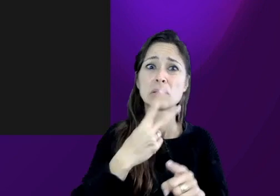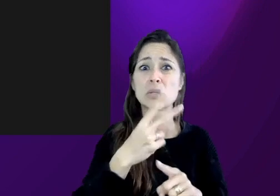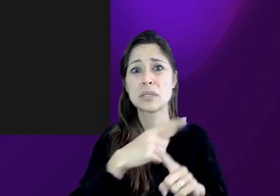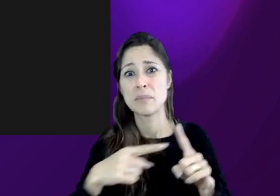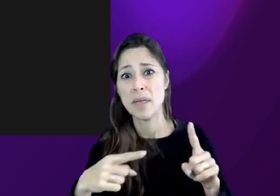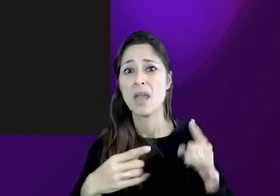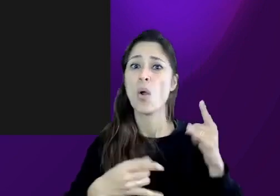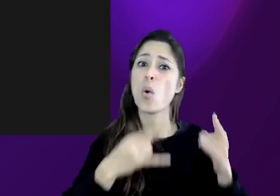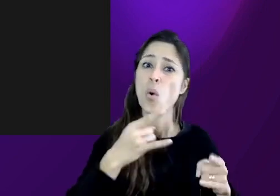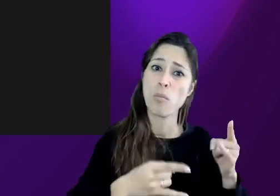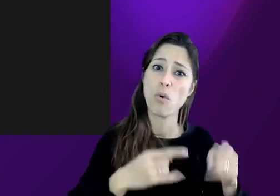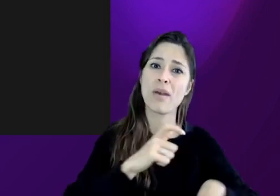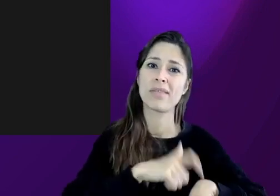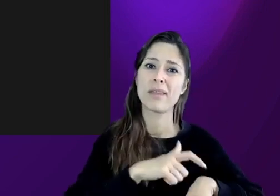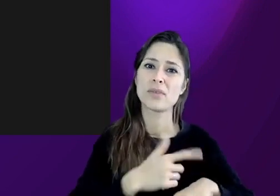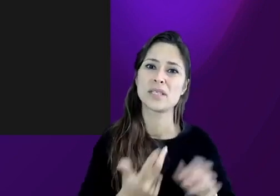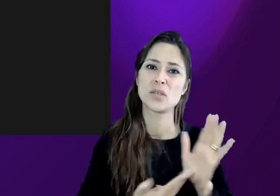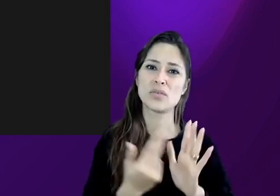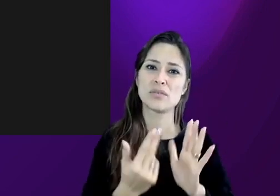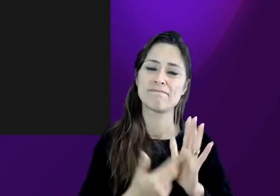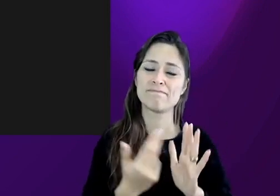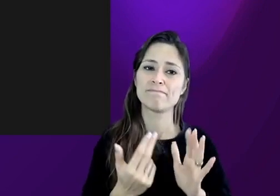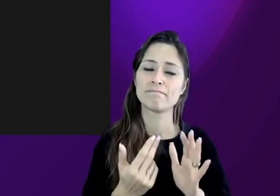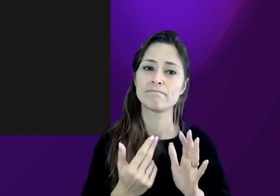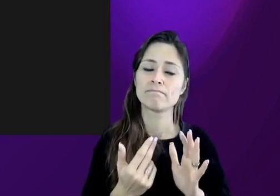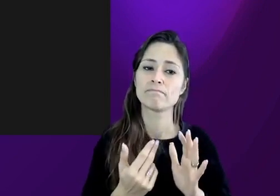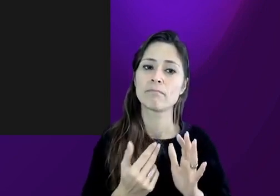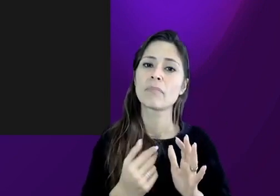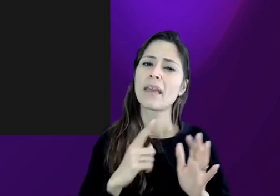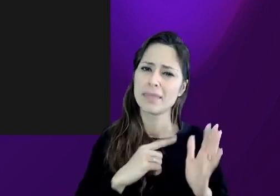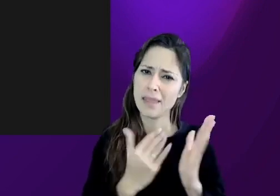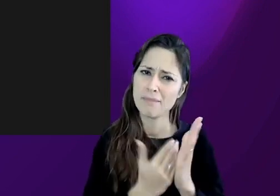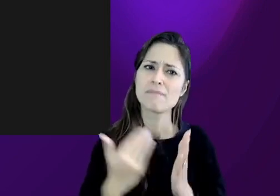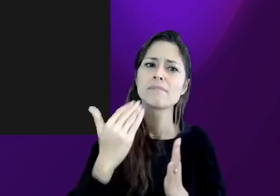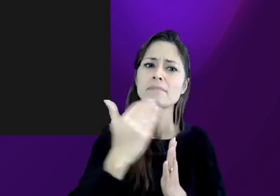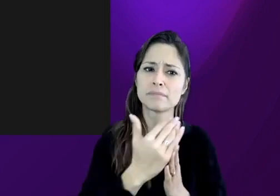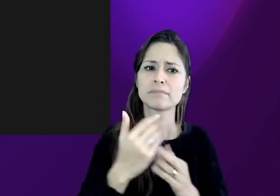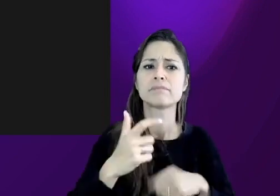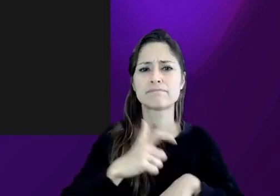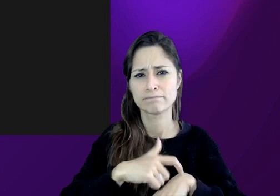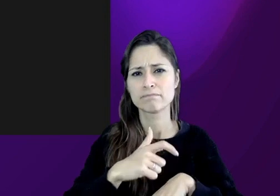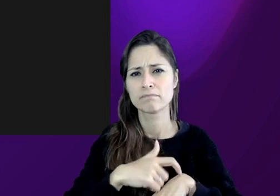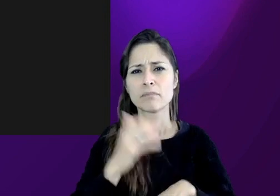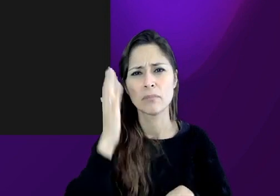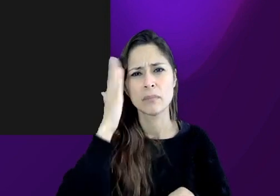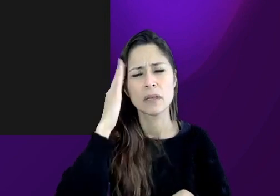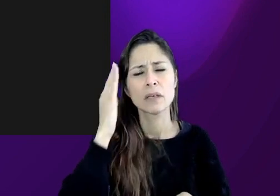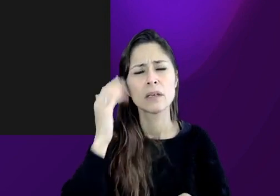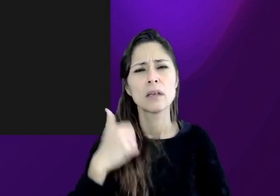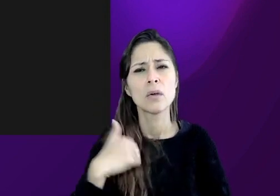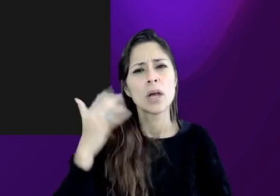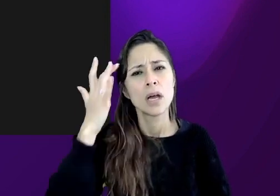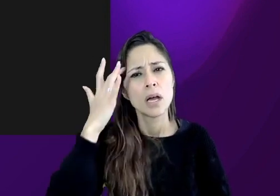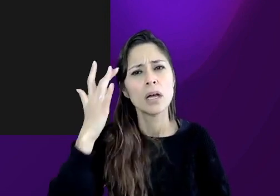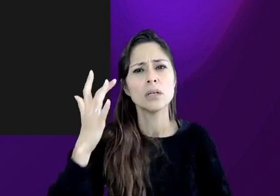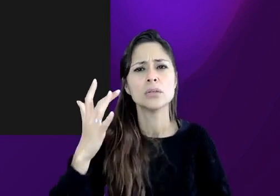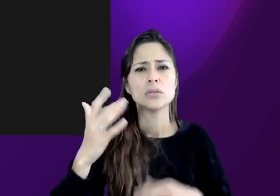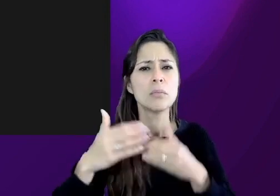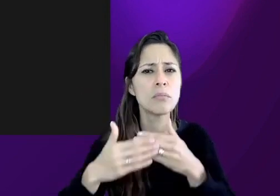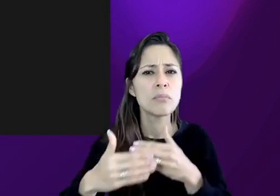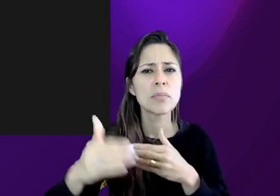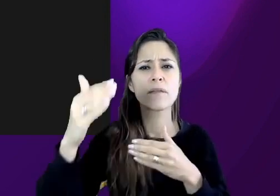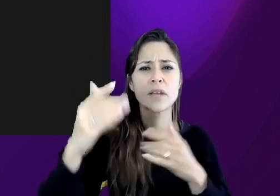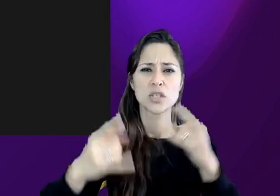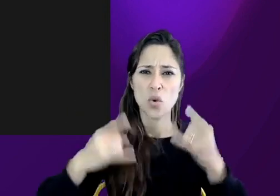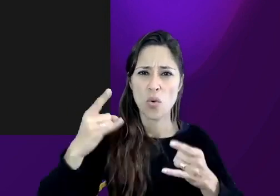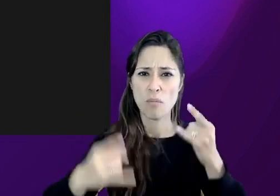Então, o que a gente tem visto é que realmente tem um acréscimo aí de tempo, e eu acredito que provavelmente os próximos robôs eles